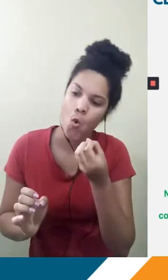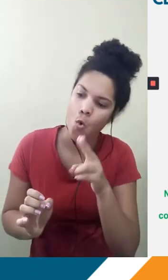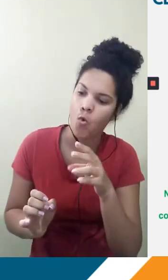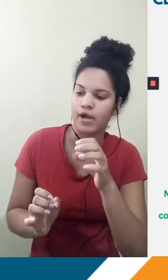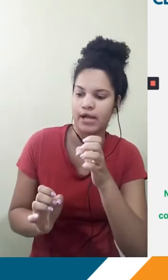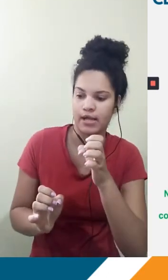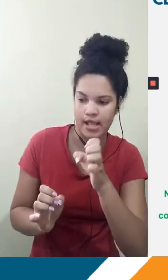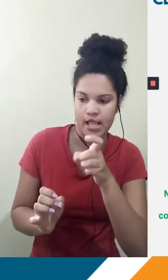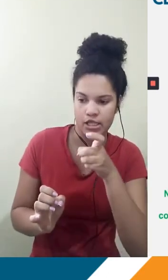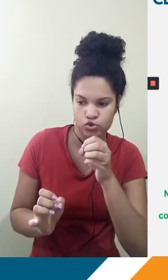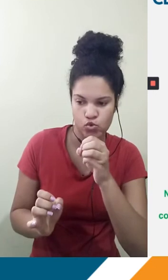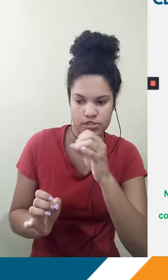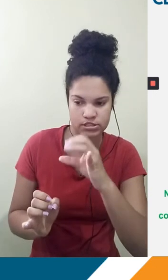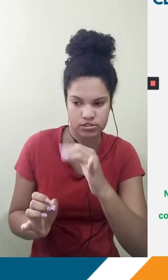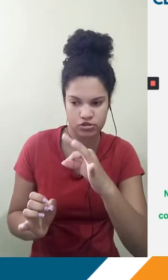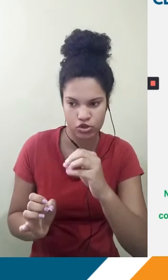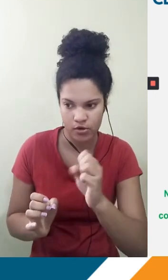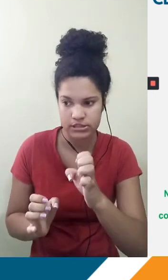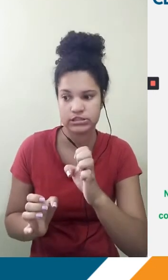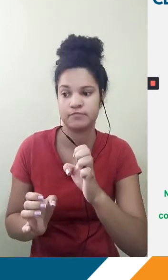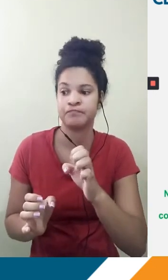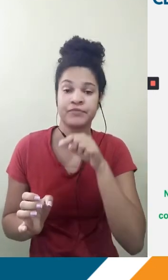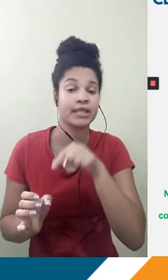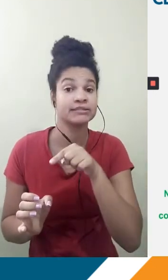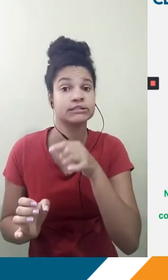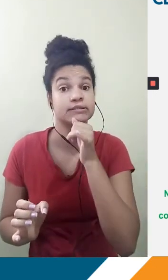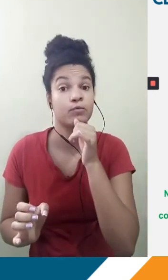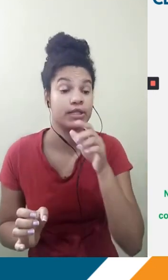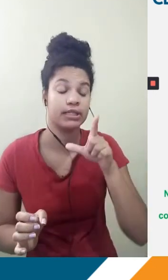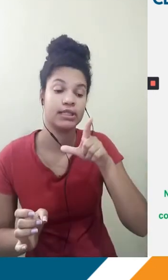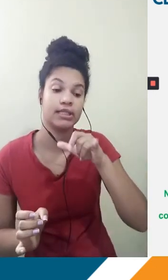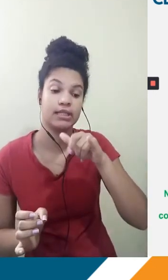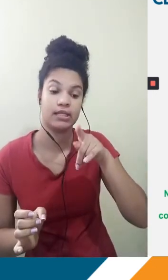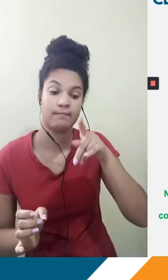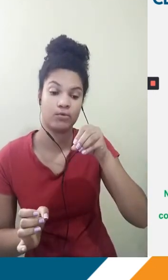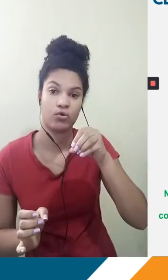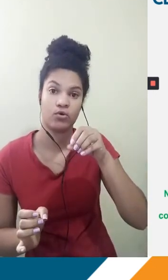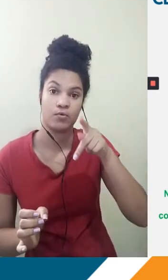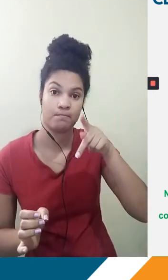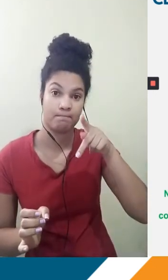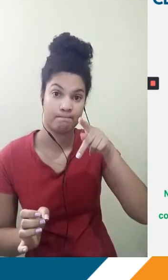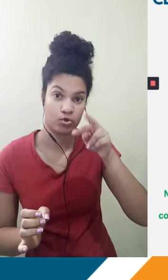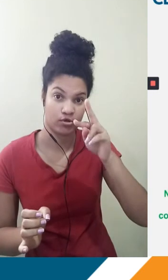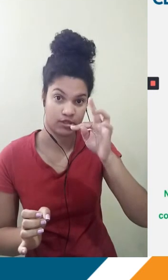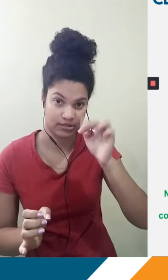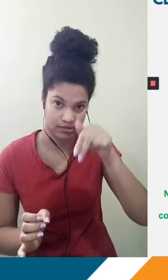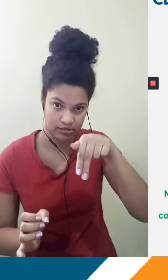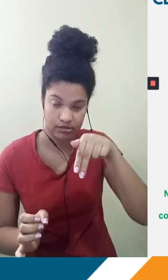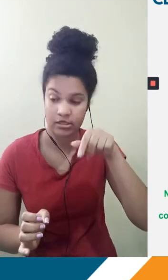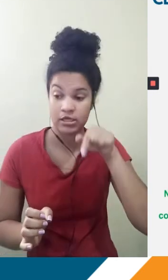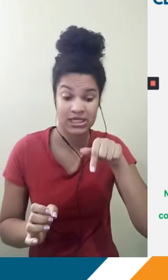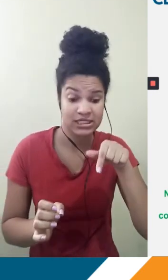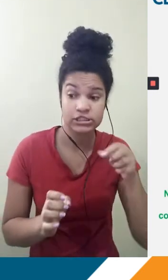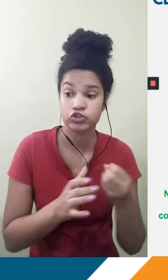exemplo, lipoproteínas, em que formam-se vesículas que precisam ser liberadas pelas